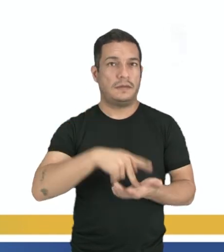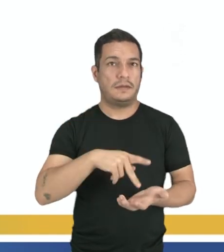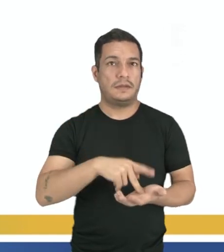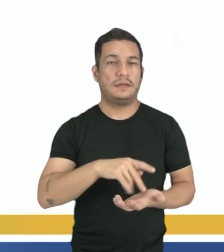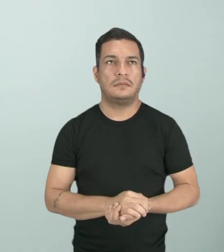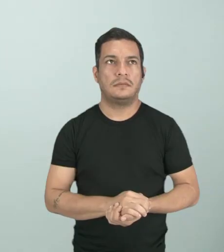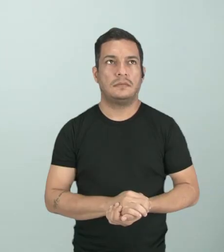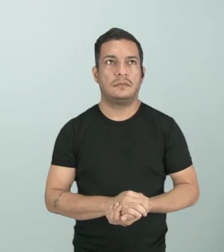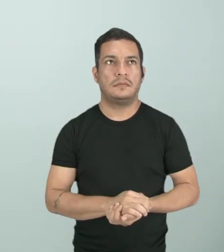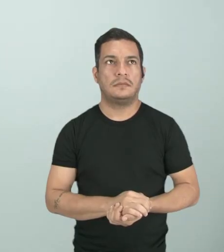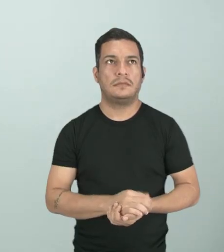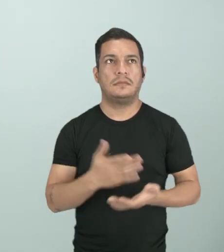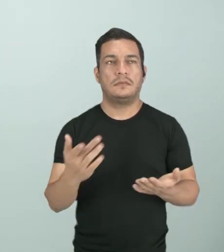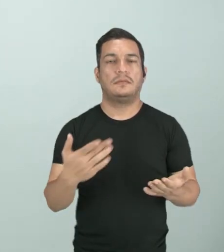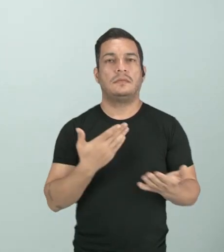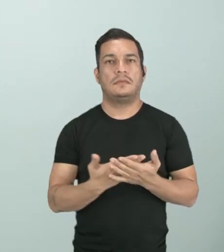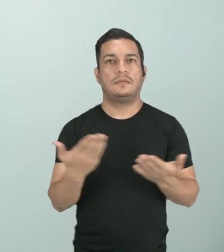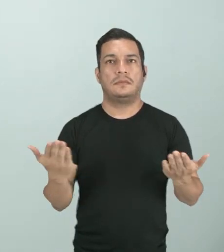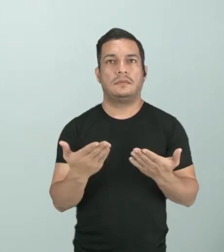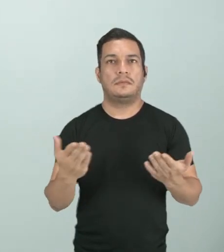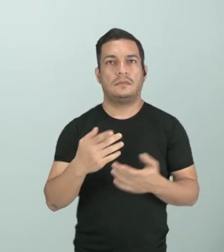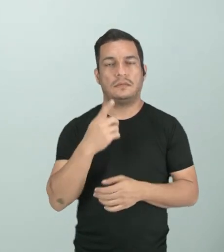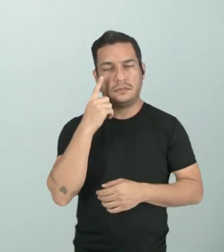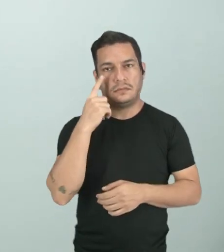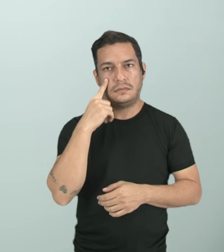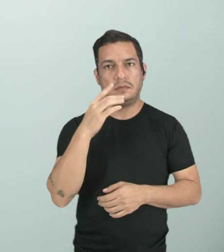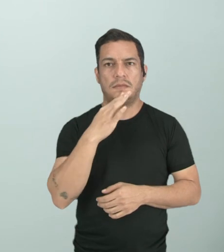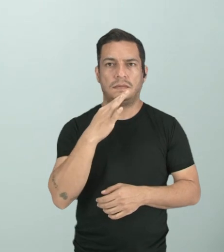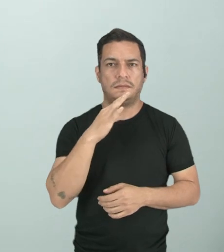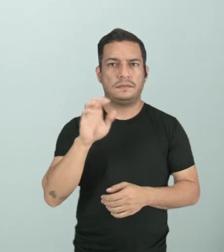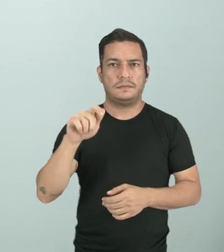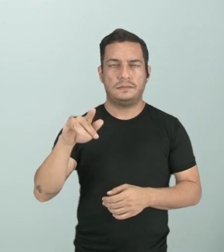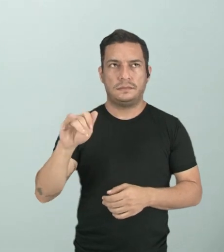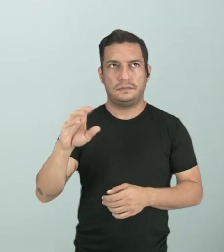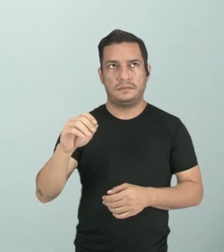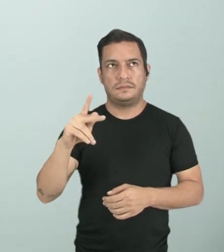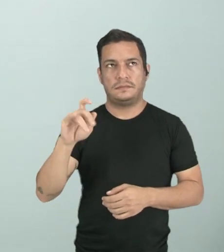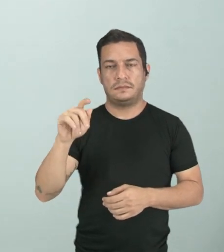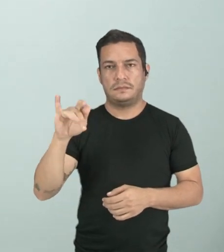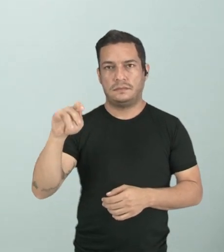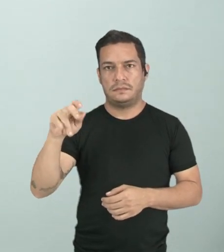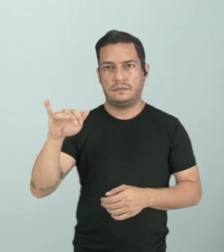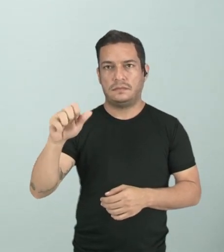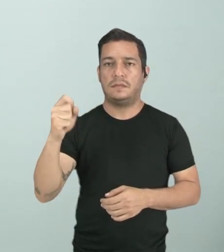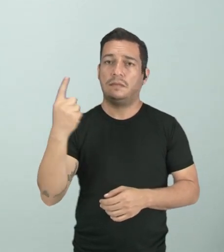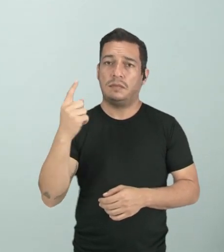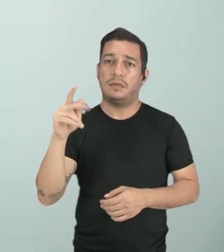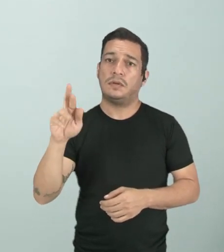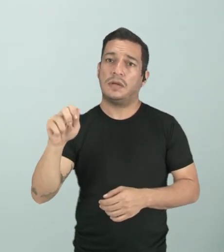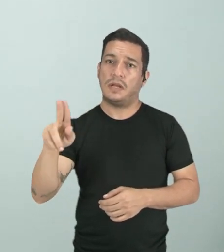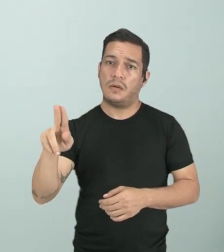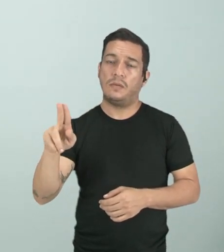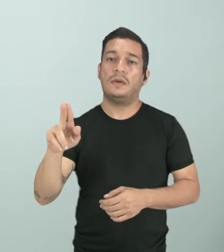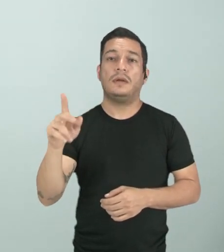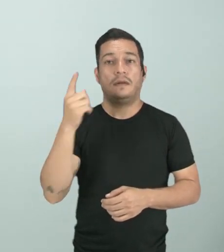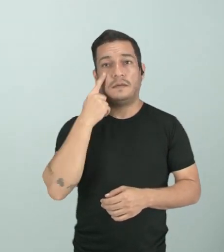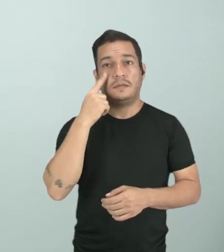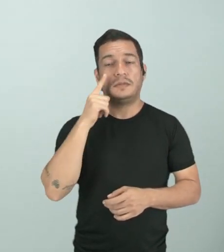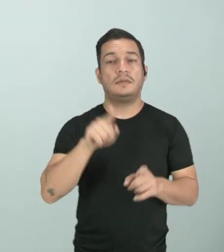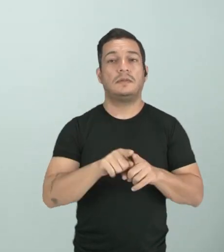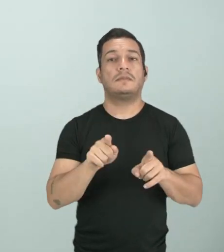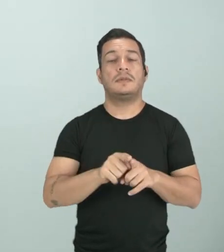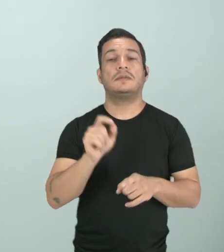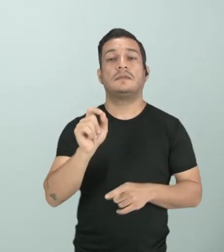é verdadeira. Então, na aula de hoje, nós conhecemos as equações polinomiais do primeiro grau com duas incógnitas e